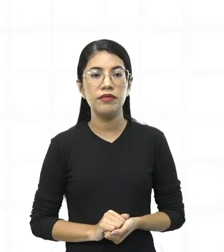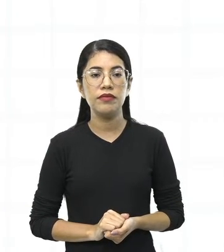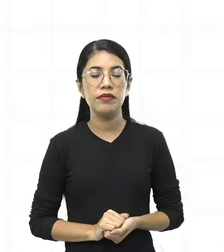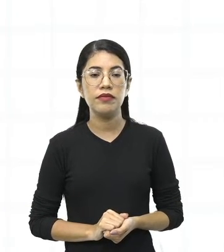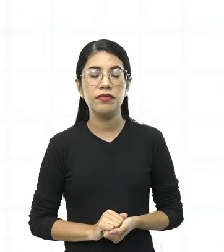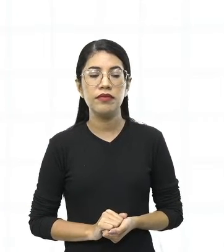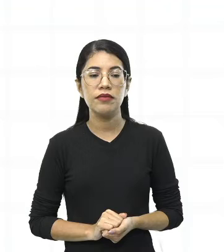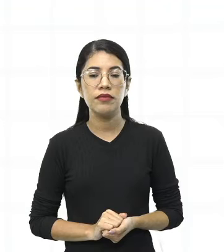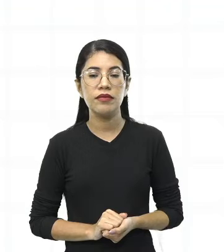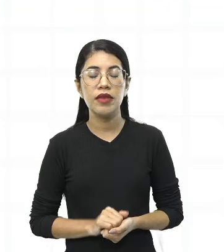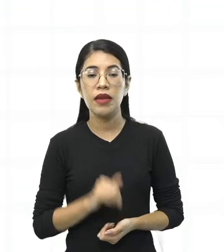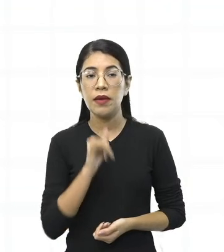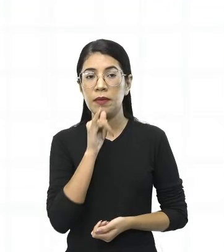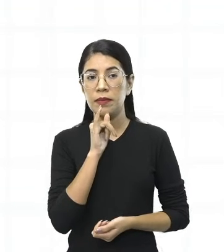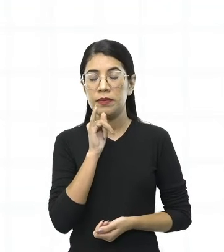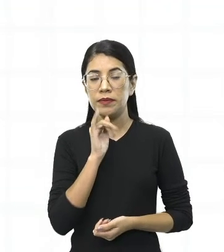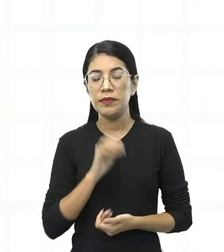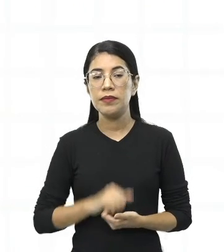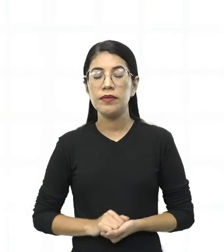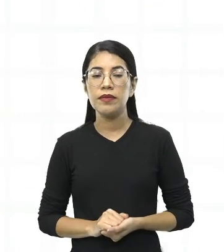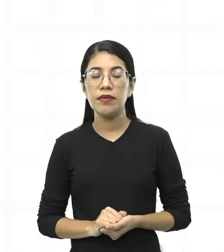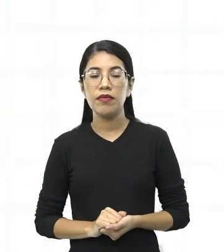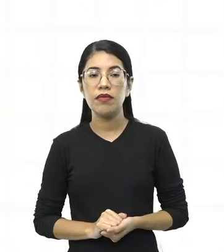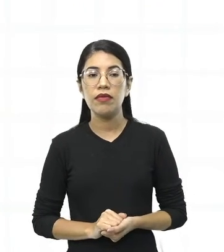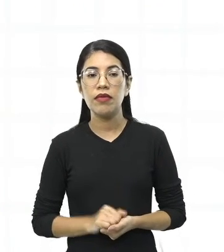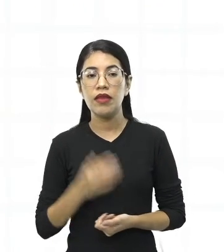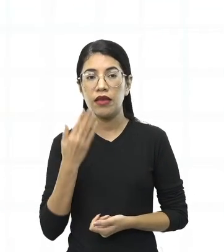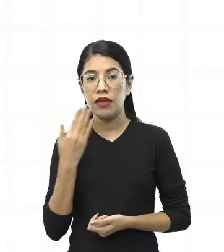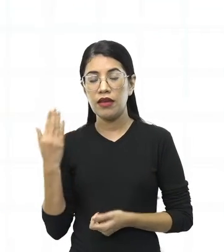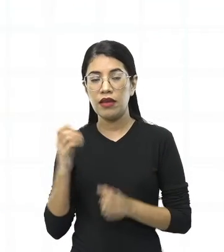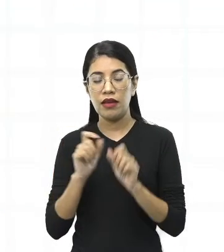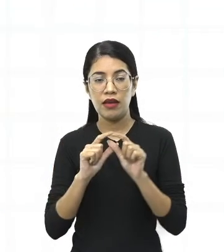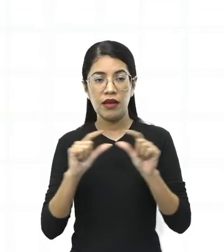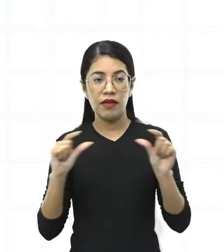exemplo, se eu digo assim para vocês, este